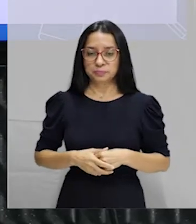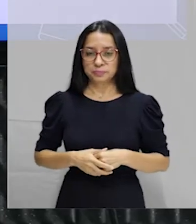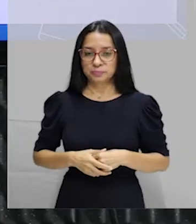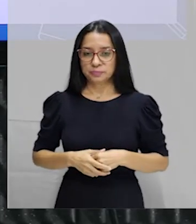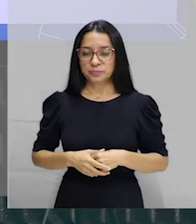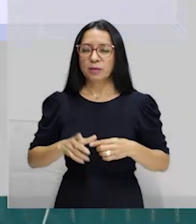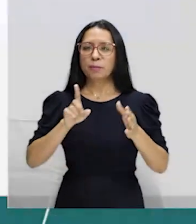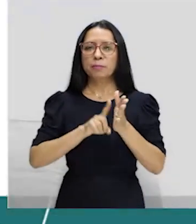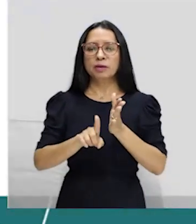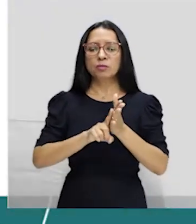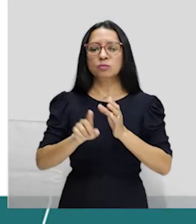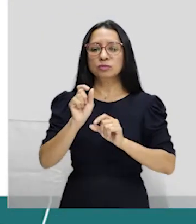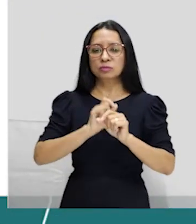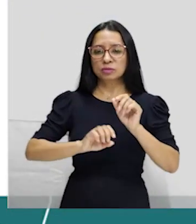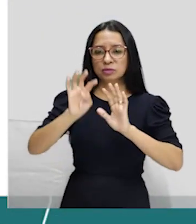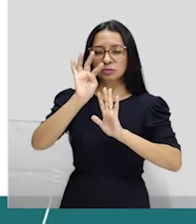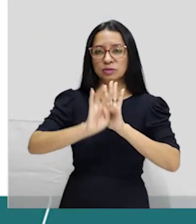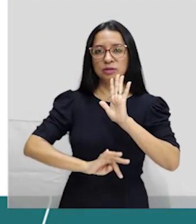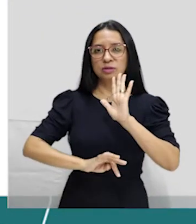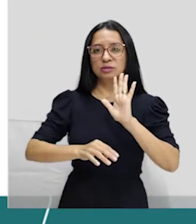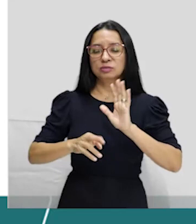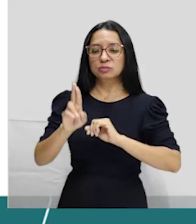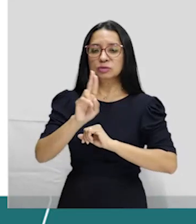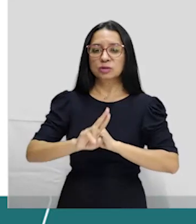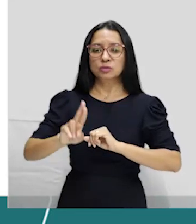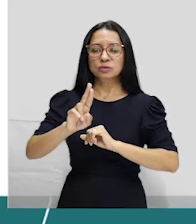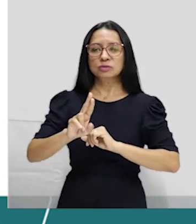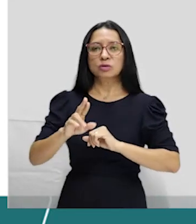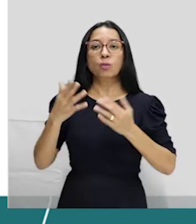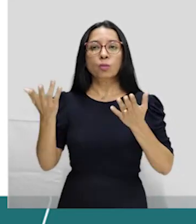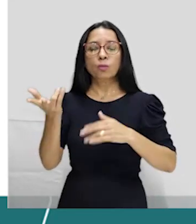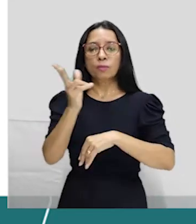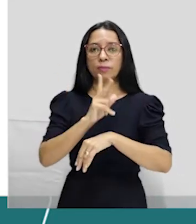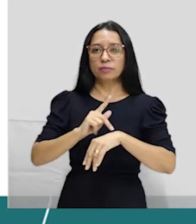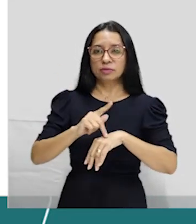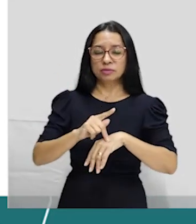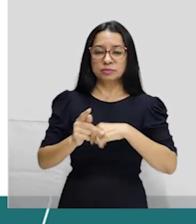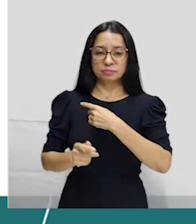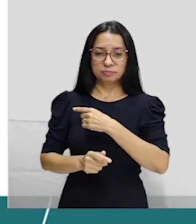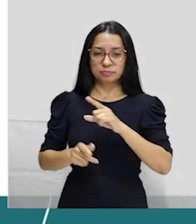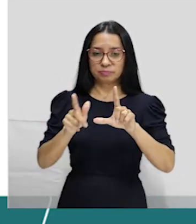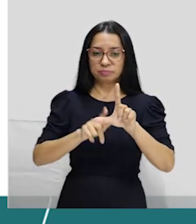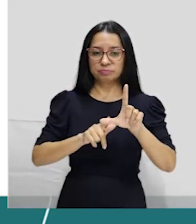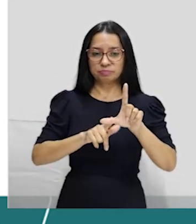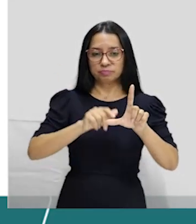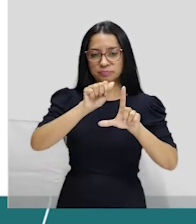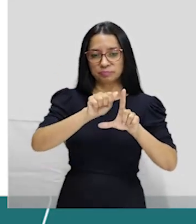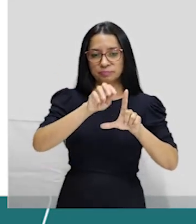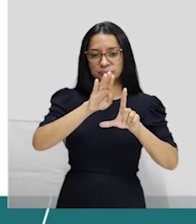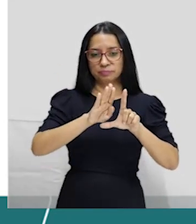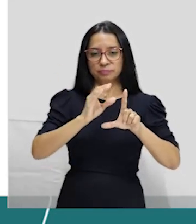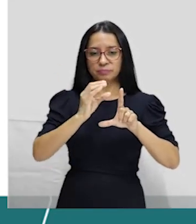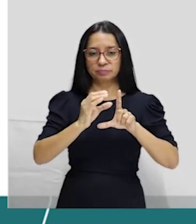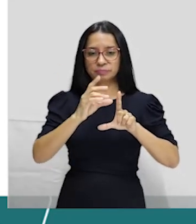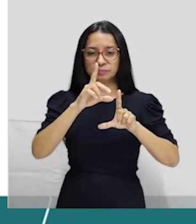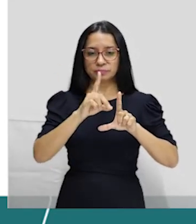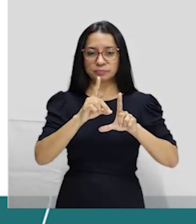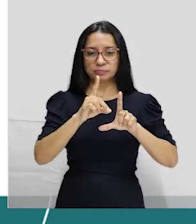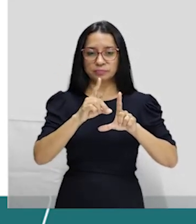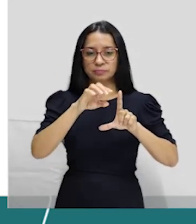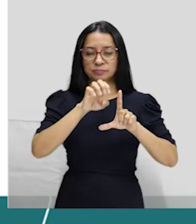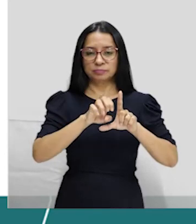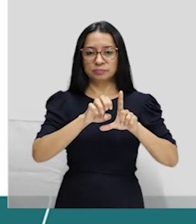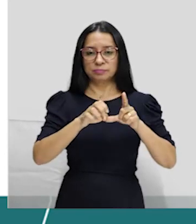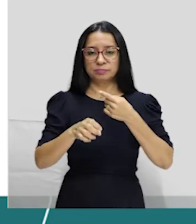ele te pergunta, né, o texto melhor se aplica a quem? Que país é esse, galera? Japão, Índia, Israel, Reino Unido e Egito.